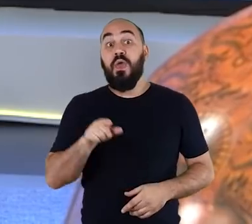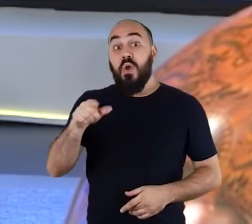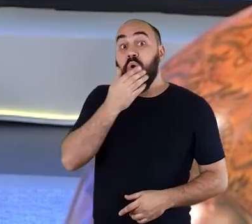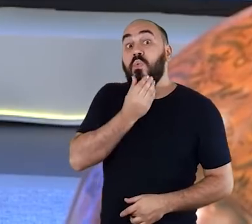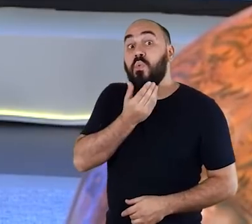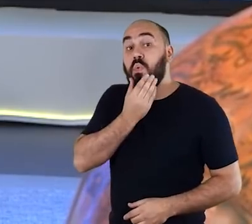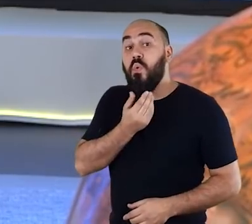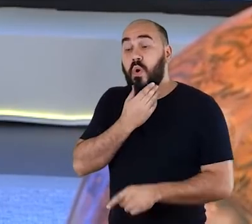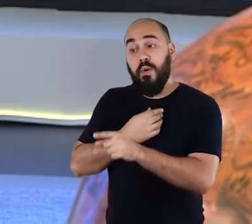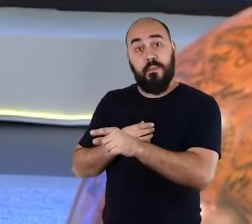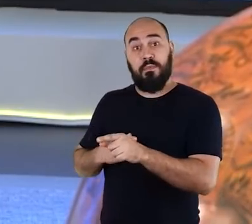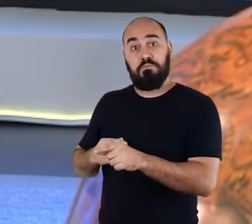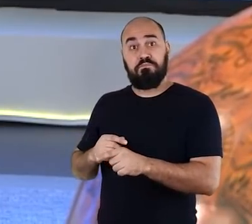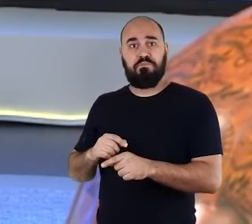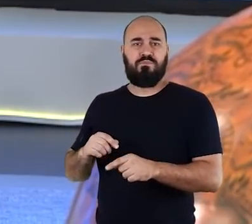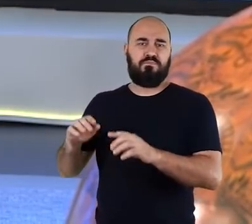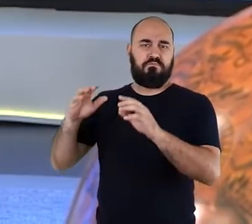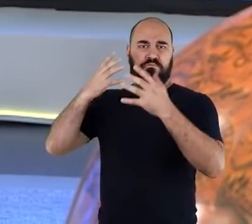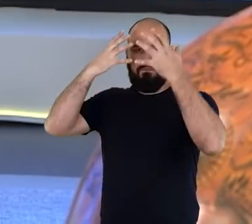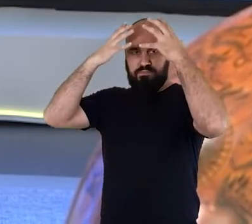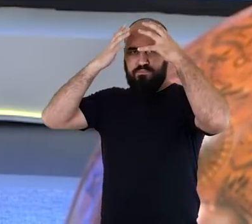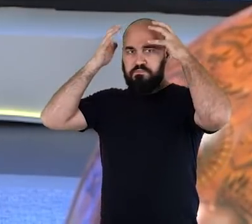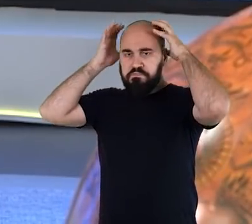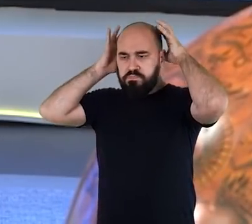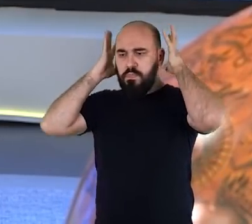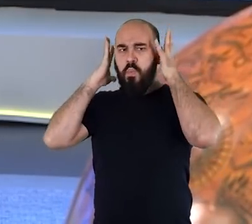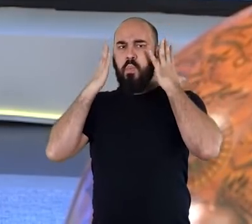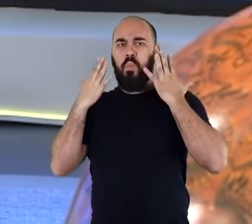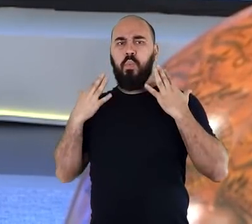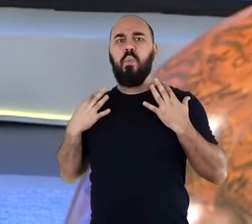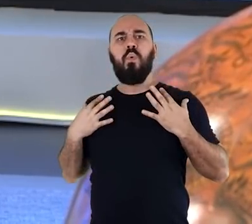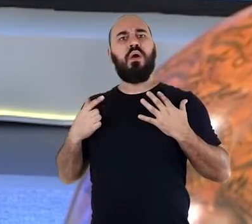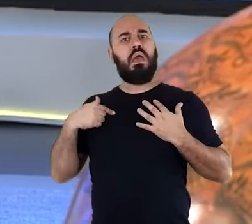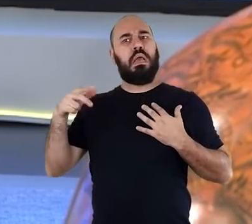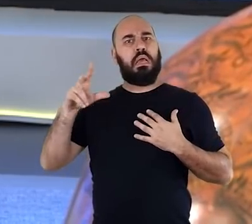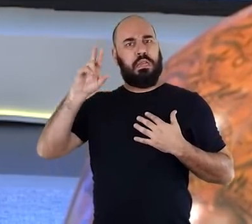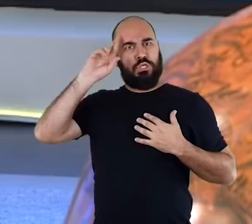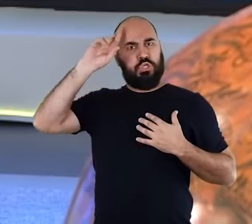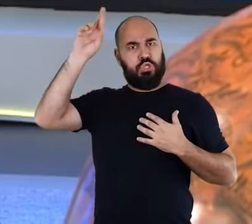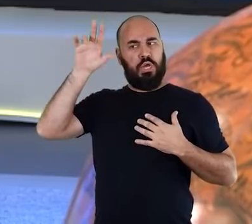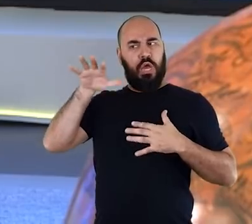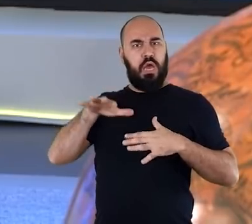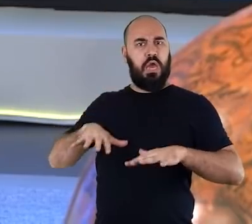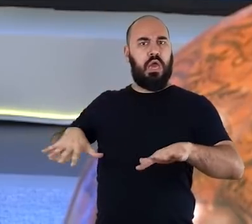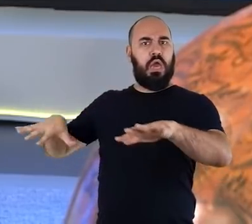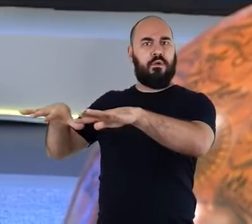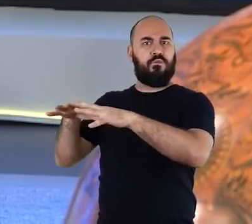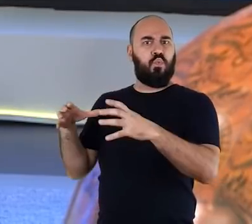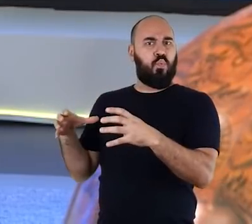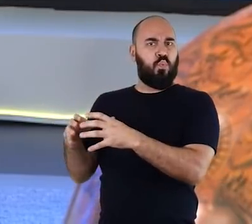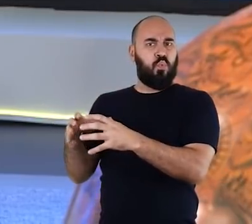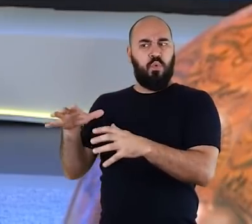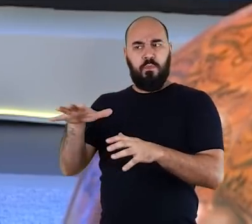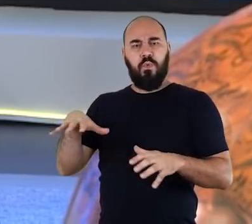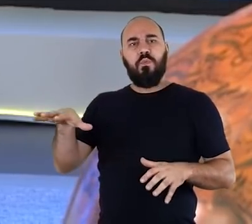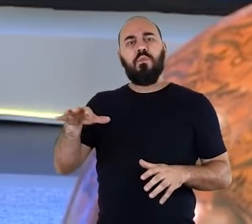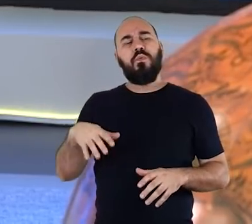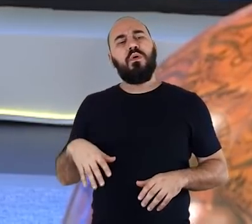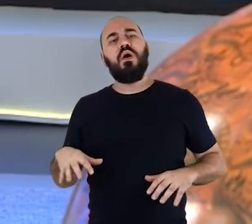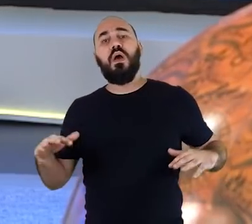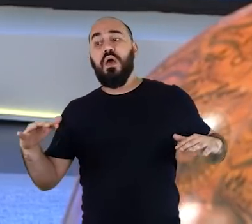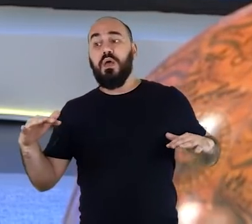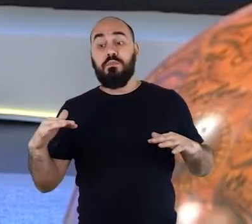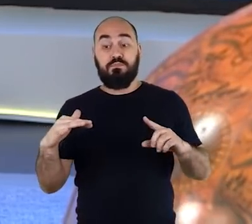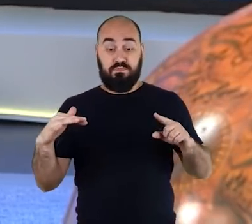Shahir, uma das mais poderosas tribos da região, o líder ordenou que Klein fosse escoltado e